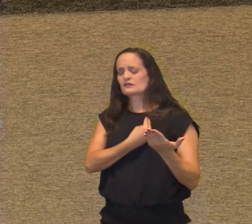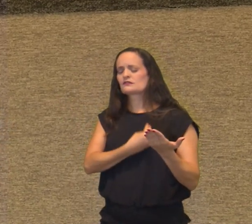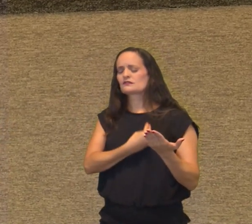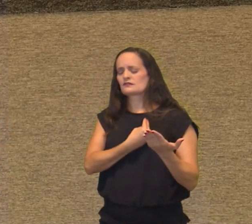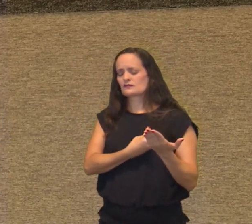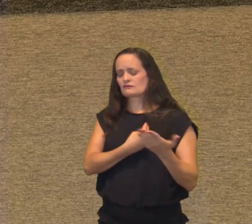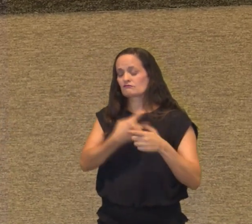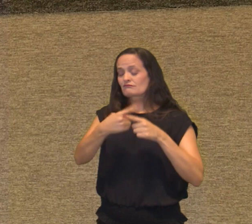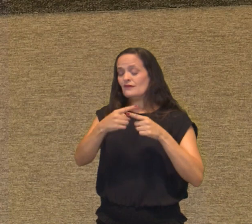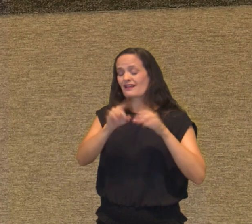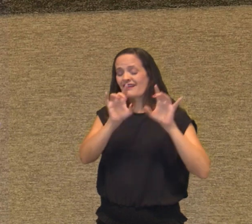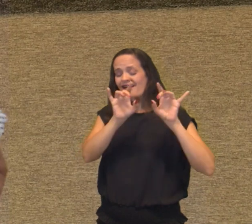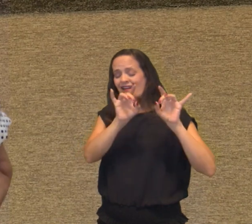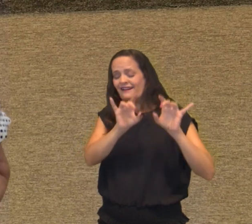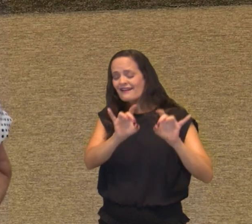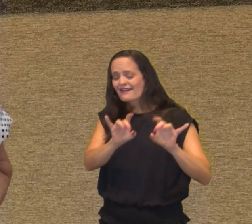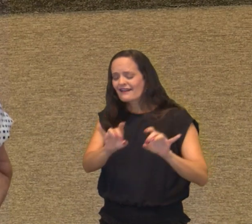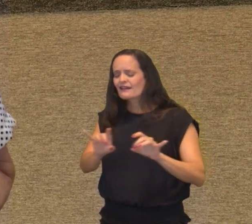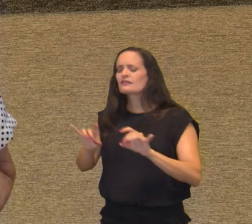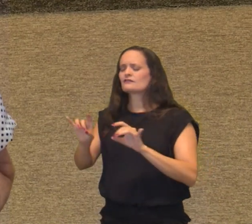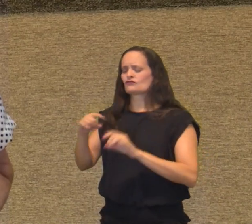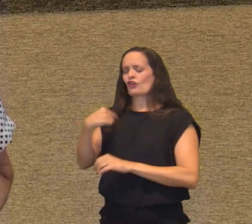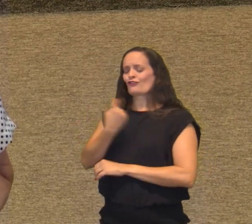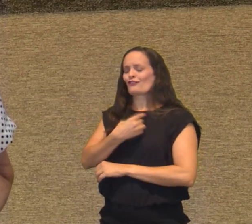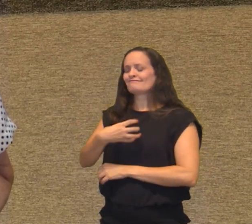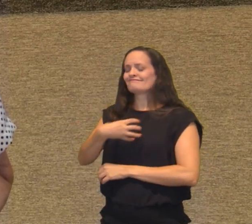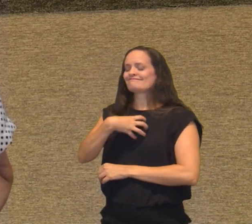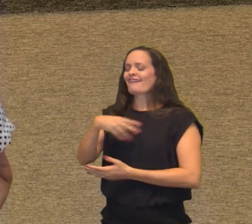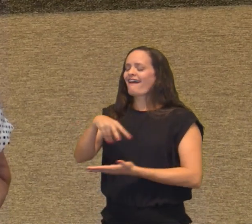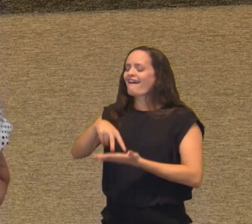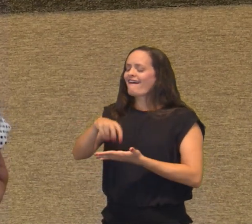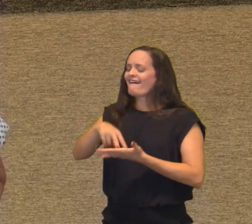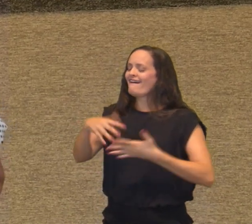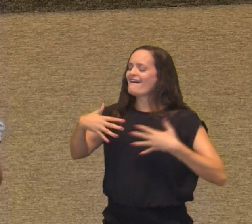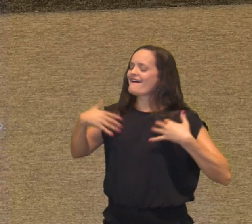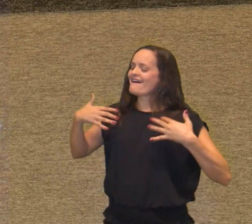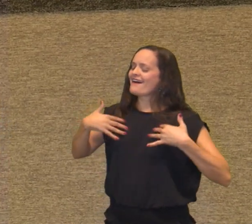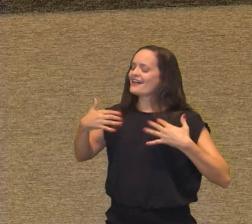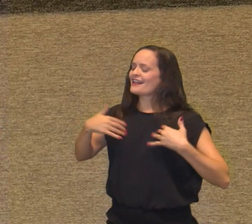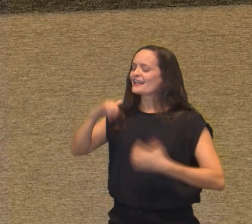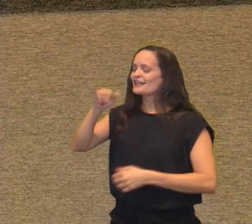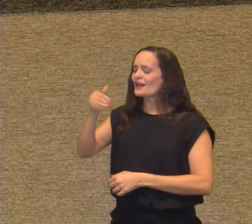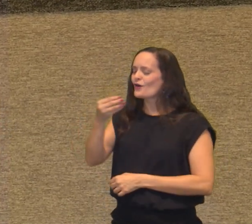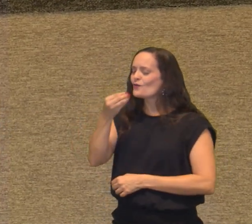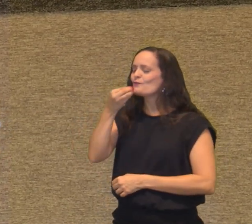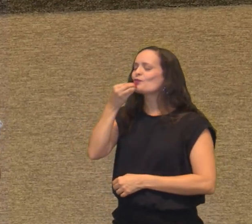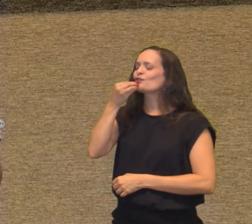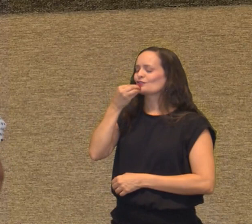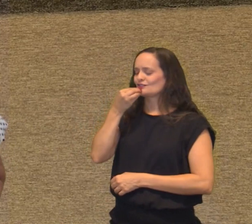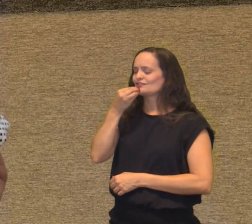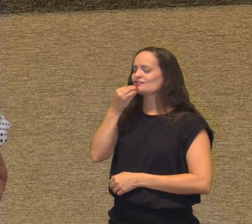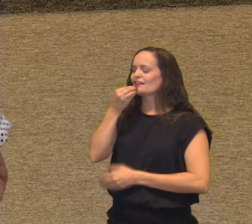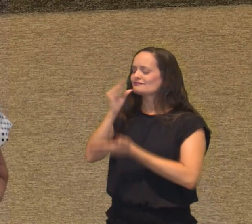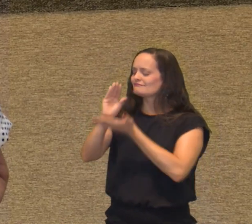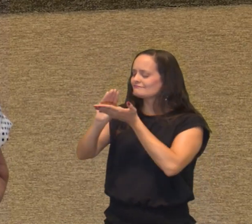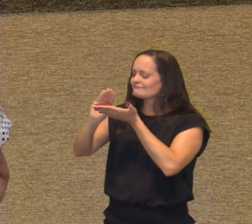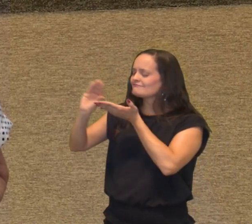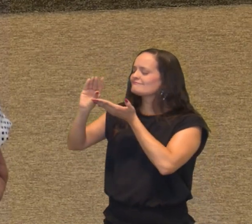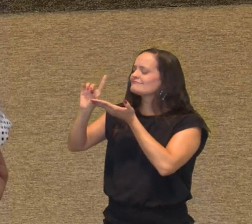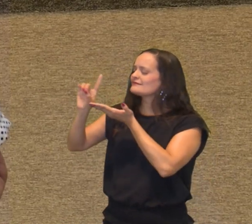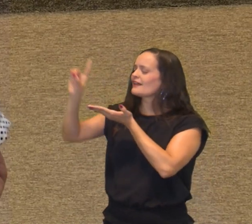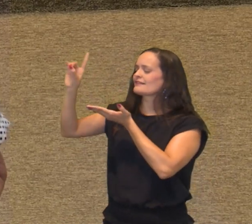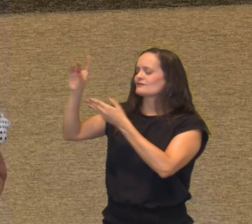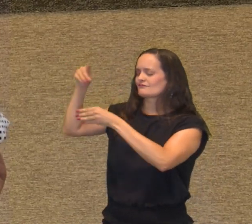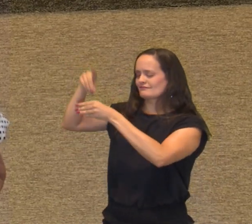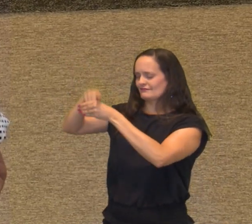que cada dia possamos ter a alegria e o privilégio, Pai, de entregar os nossos dízimos